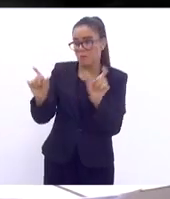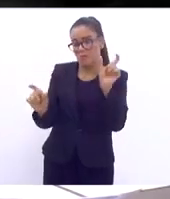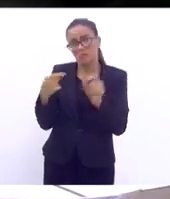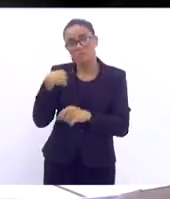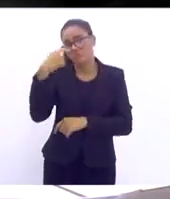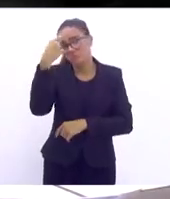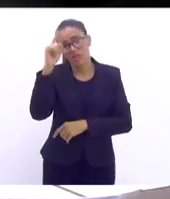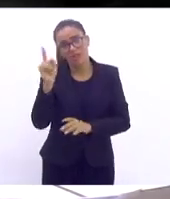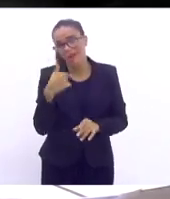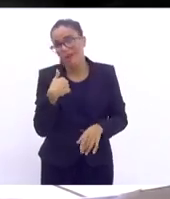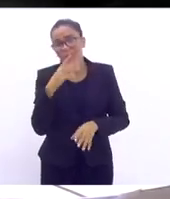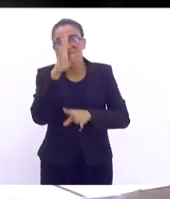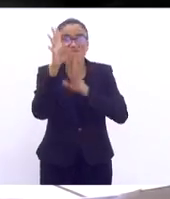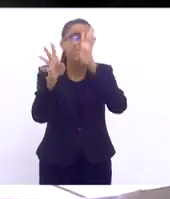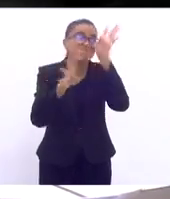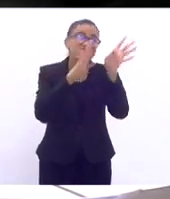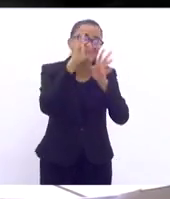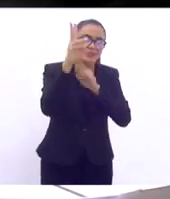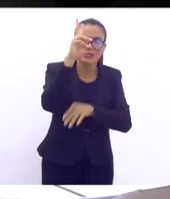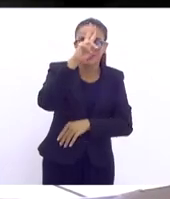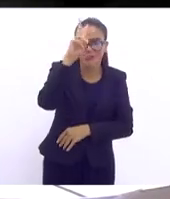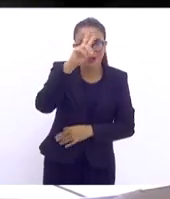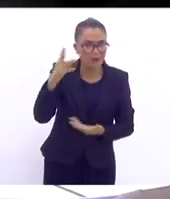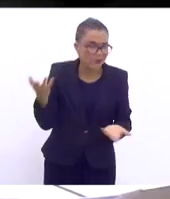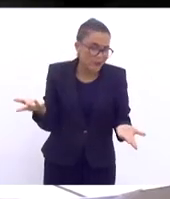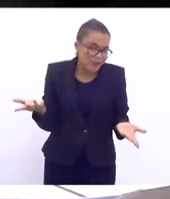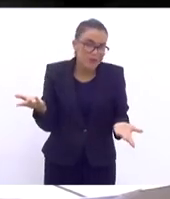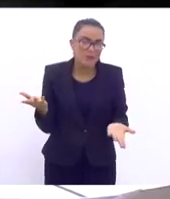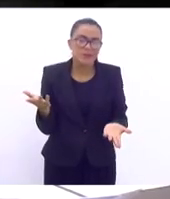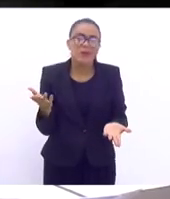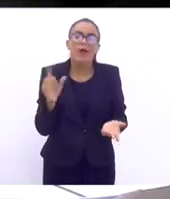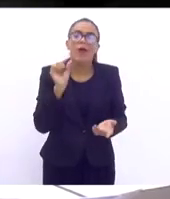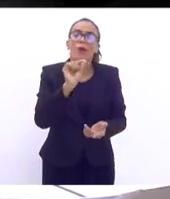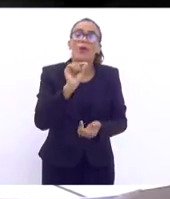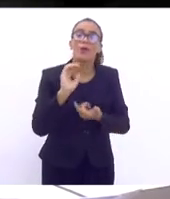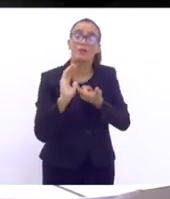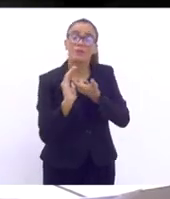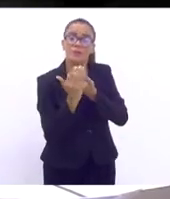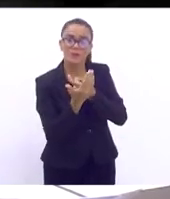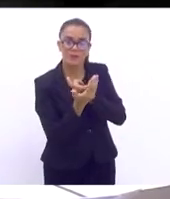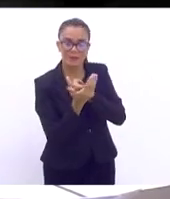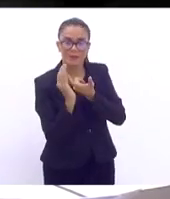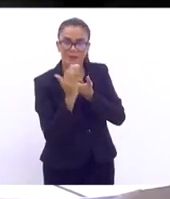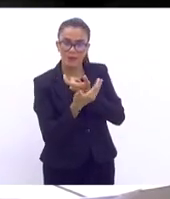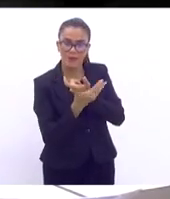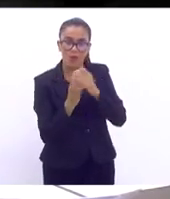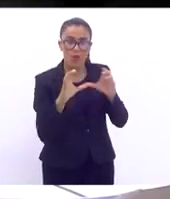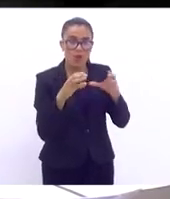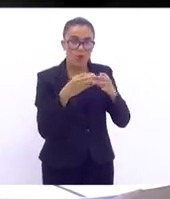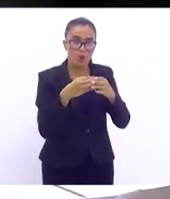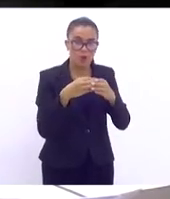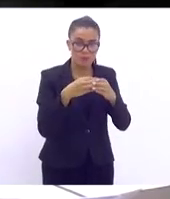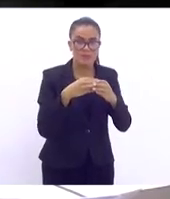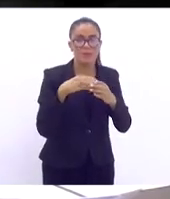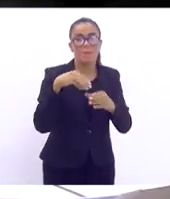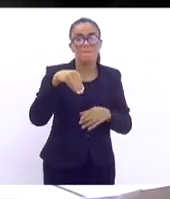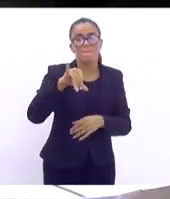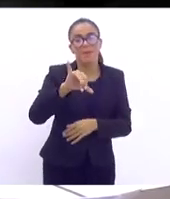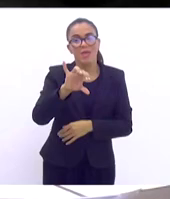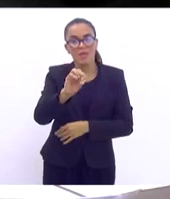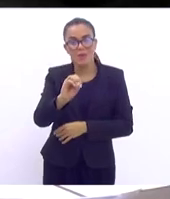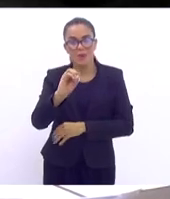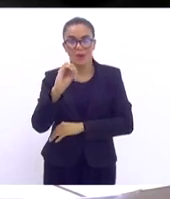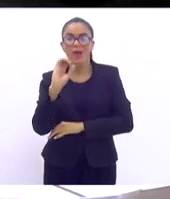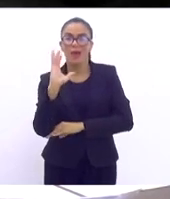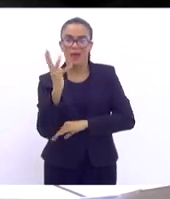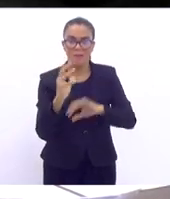tô inventando alguma história ou se é a questão da terminologia comissão de Meio Ambiente frente ambientalista